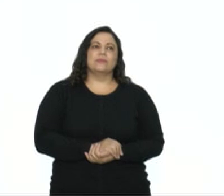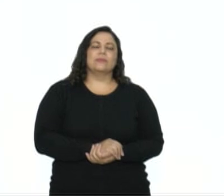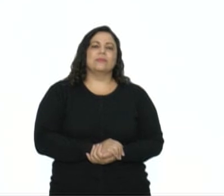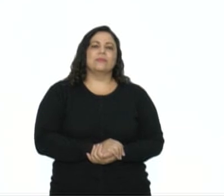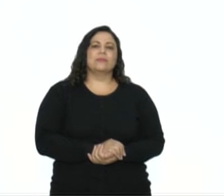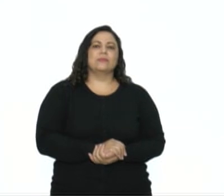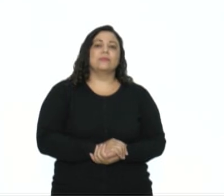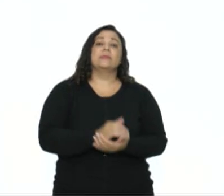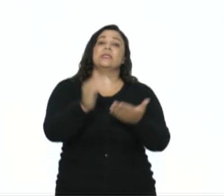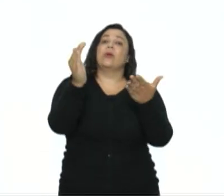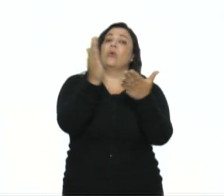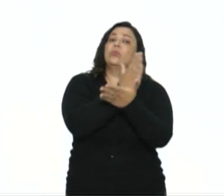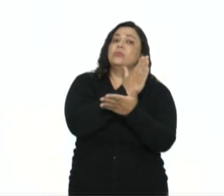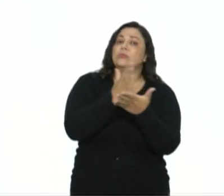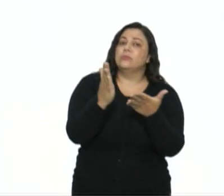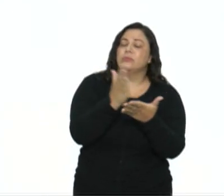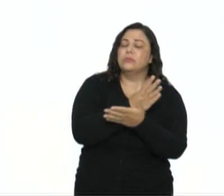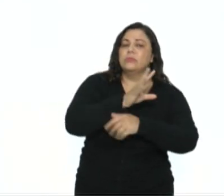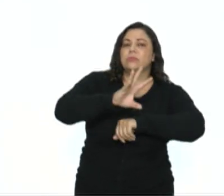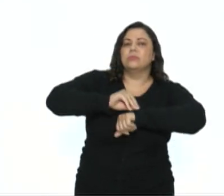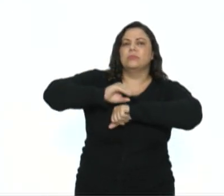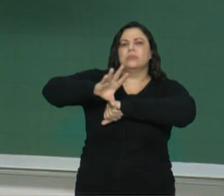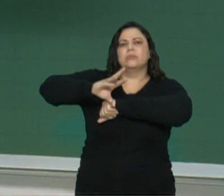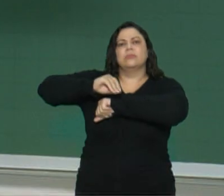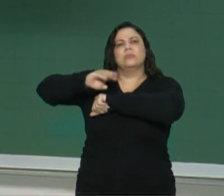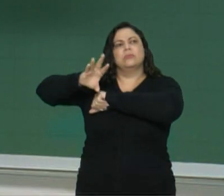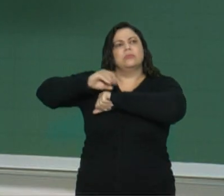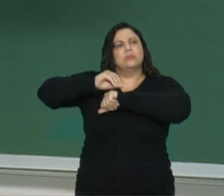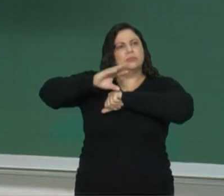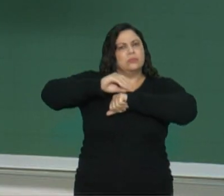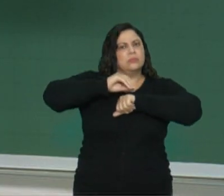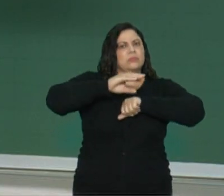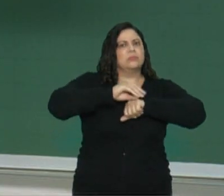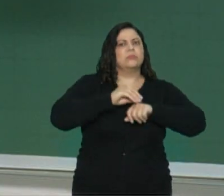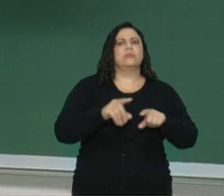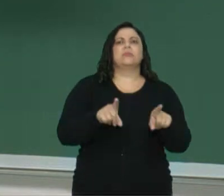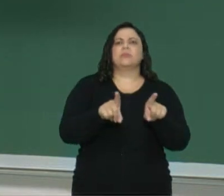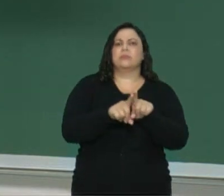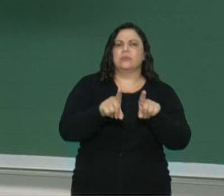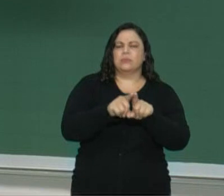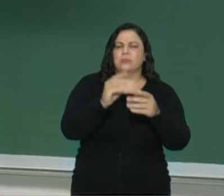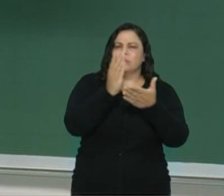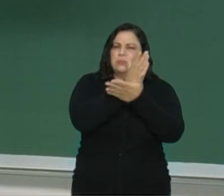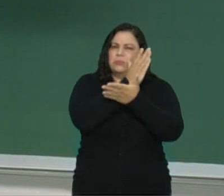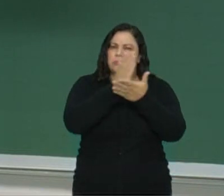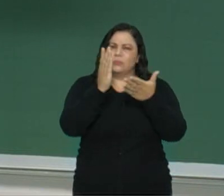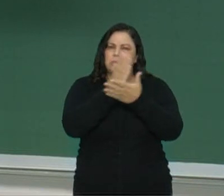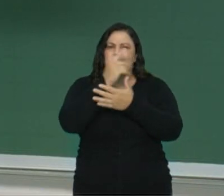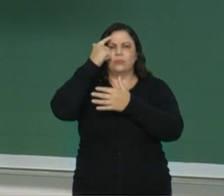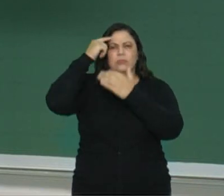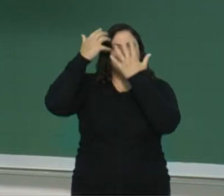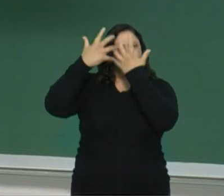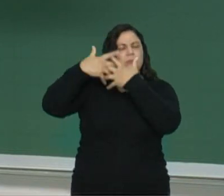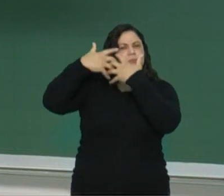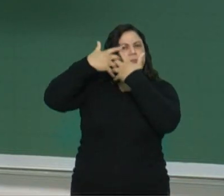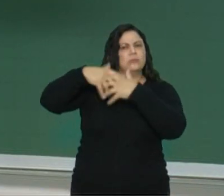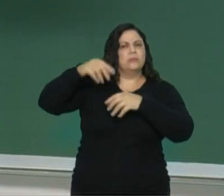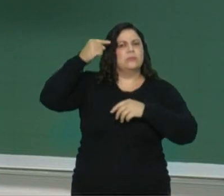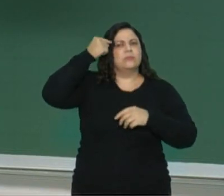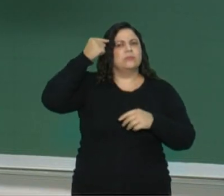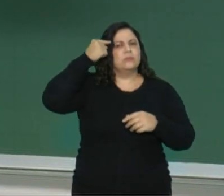aí divide o seu conhecimento nessas partes para estar refletindo. Veja, por exemplo, o estudo